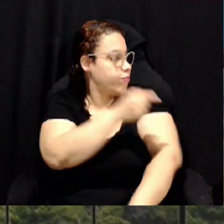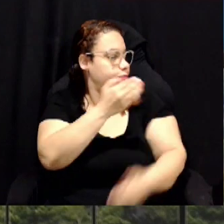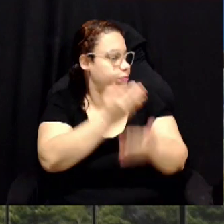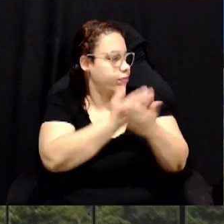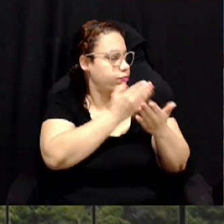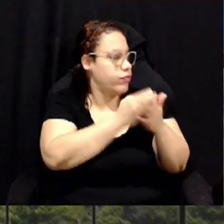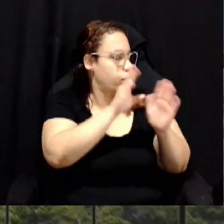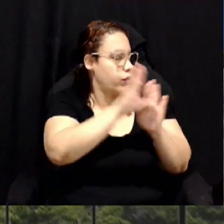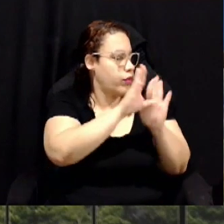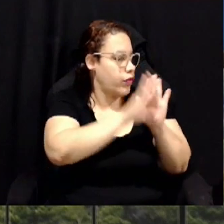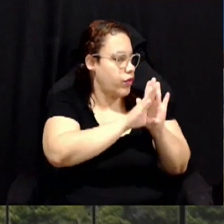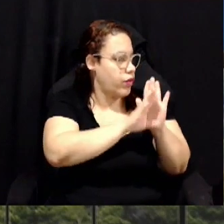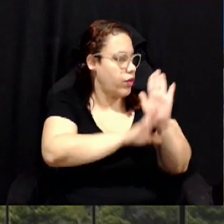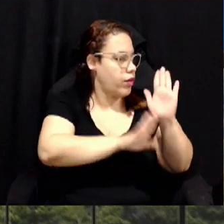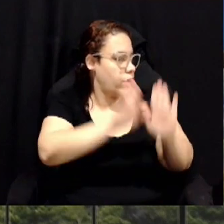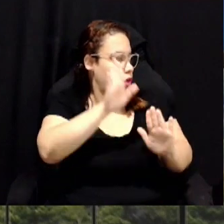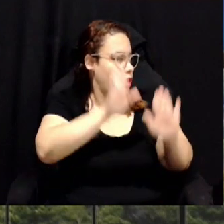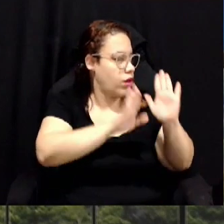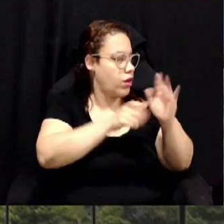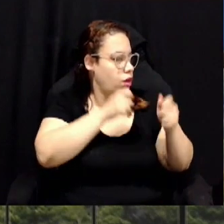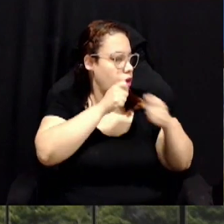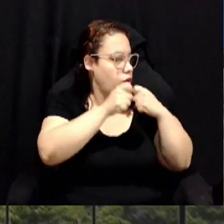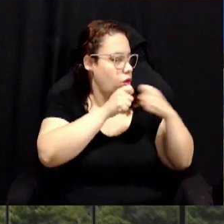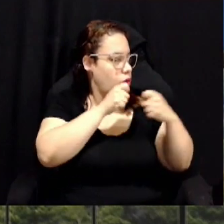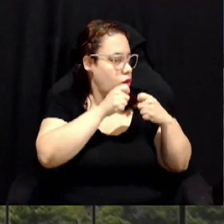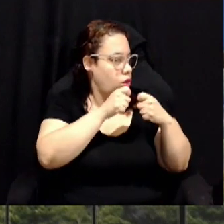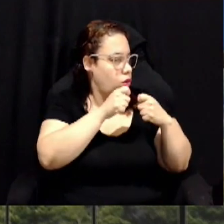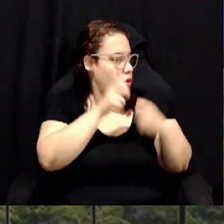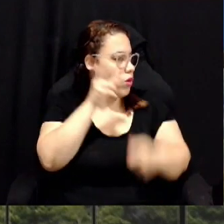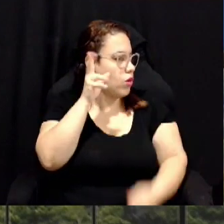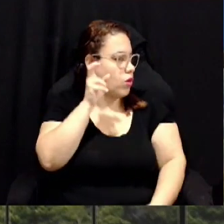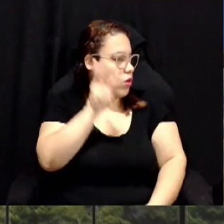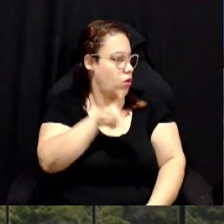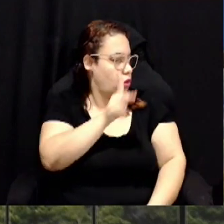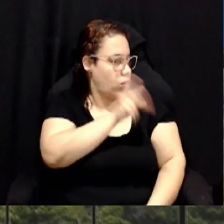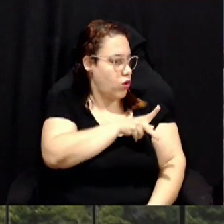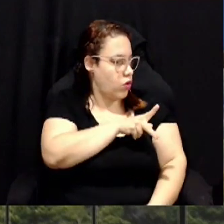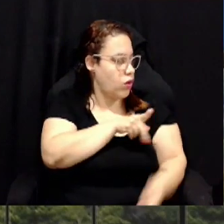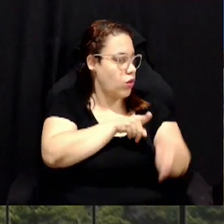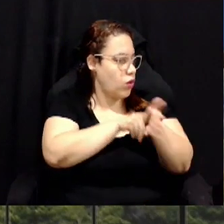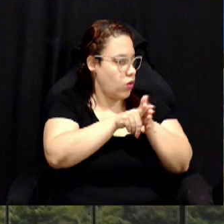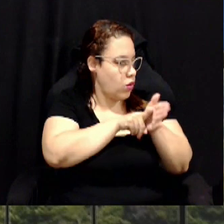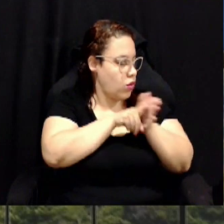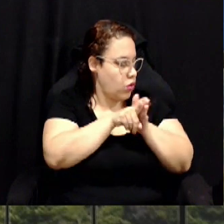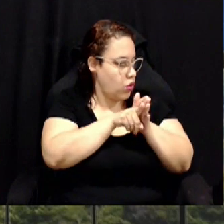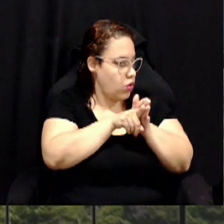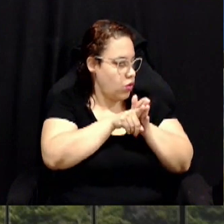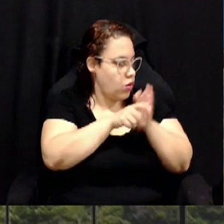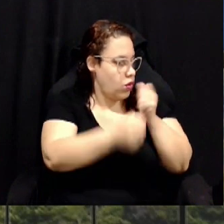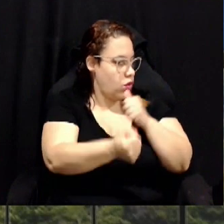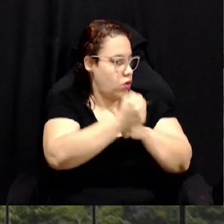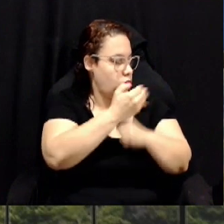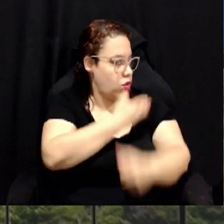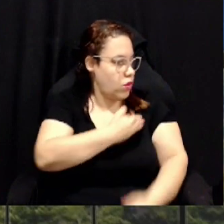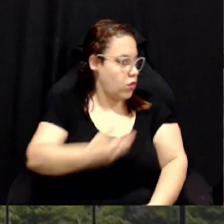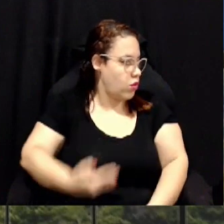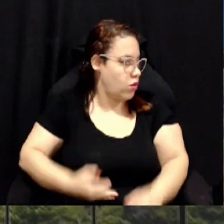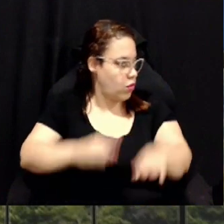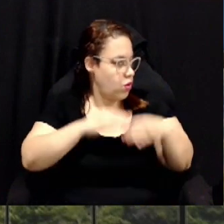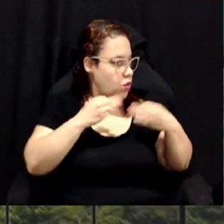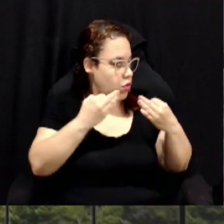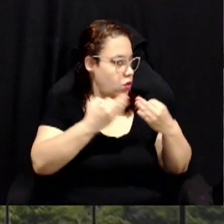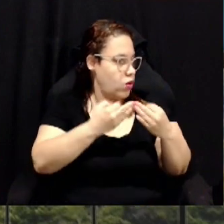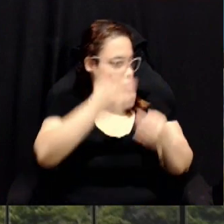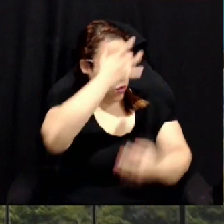eu me deparei com uma reportagem que ouviu professores, pesquisadores, defensores públicos, familiares de pessoas